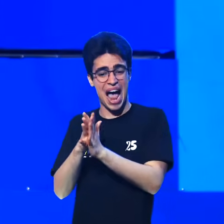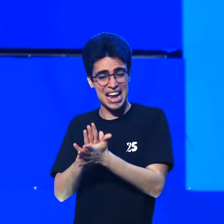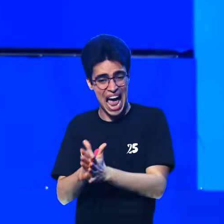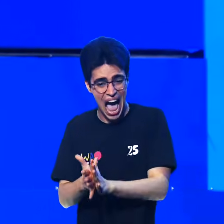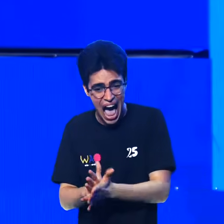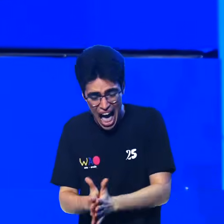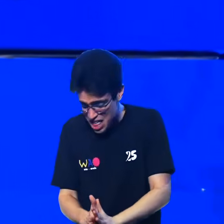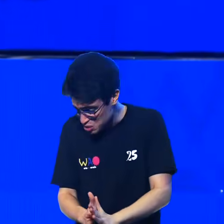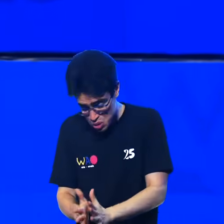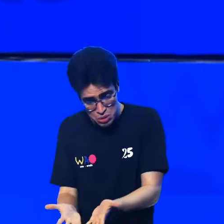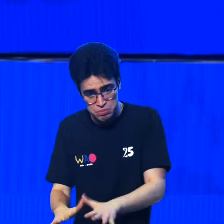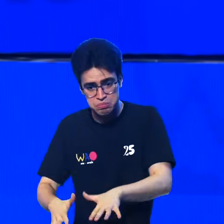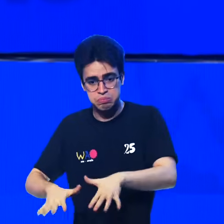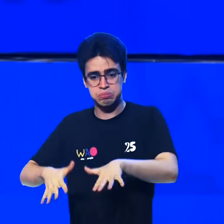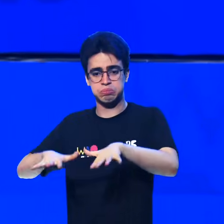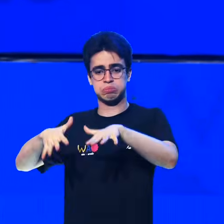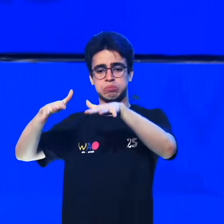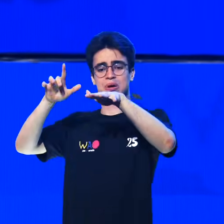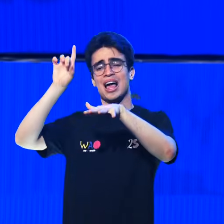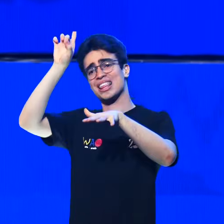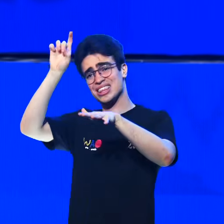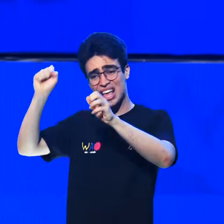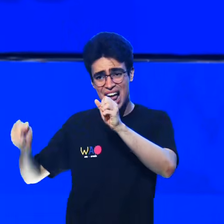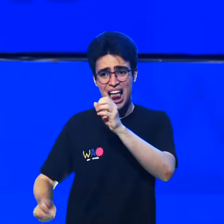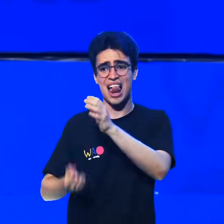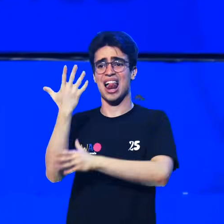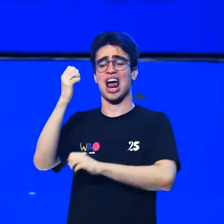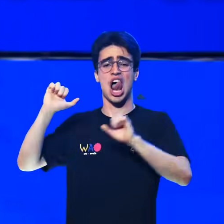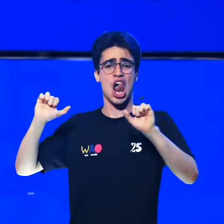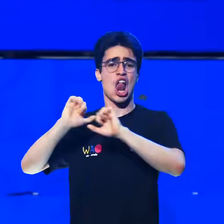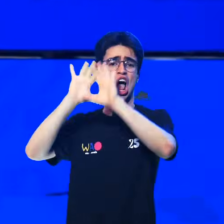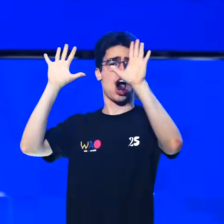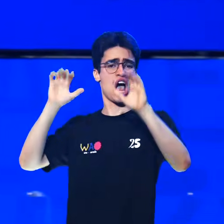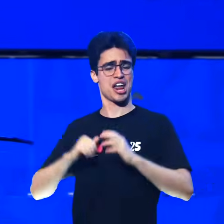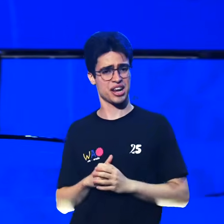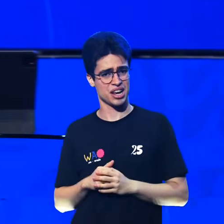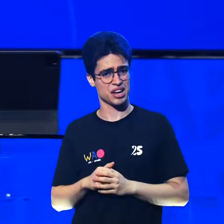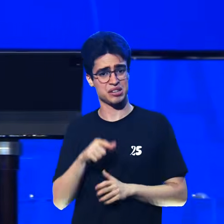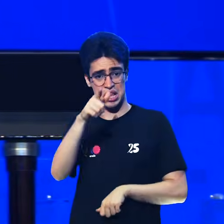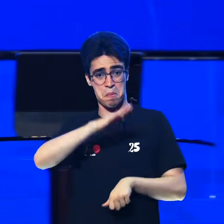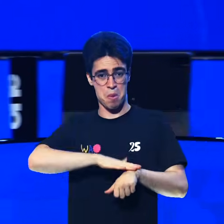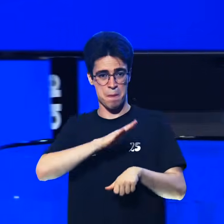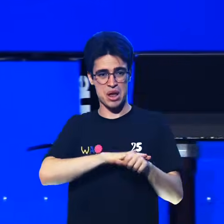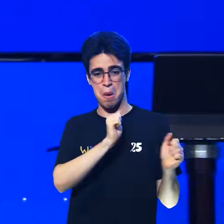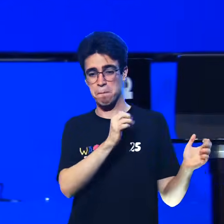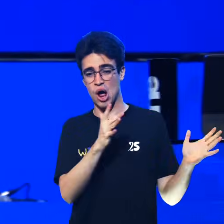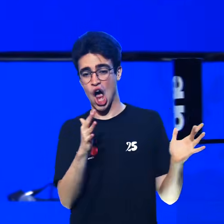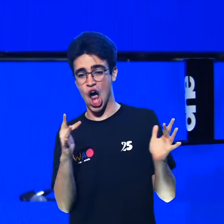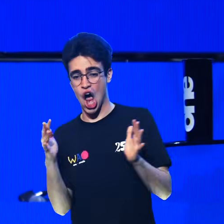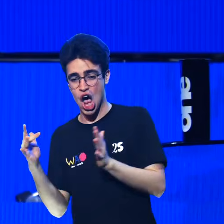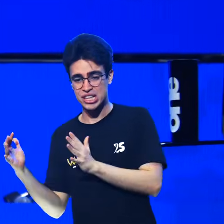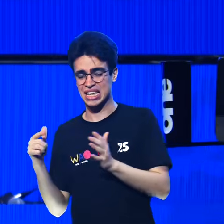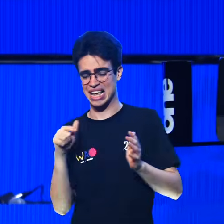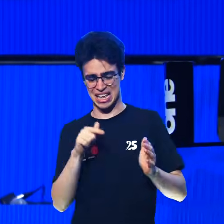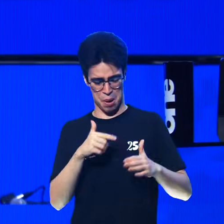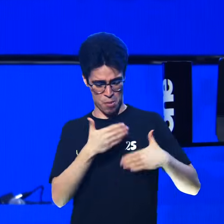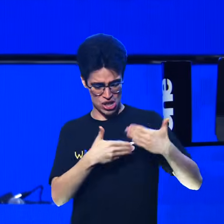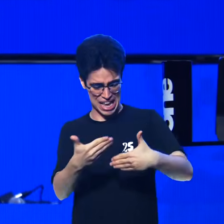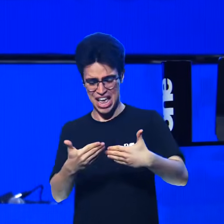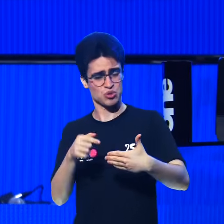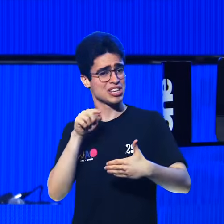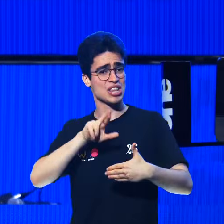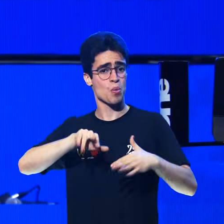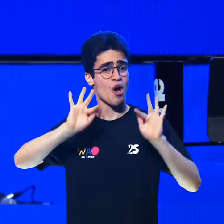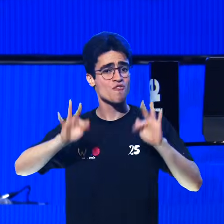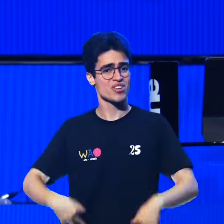esmagado e Ele torna para a glória de Deus. Irmãos, enquanto você está no processo, não é o fim.